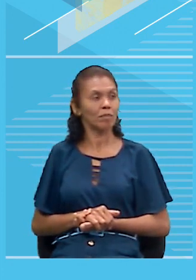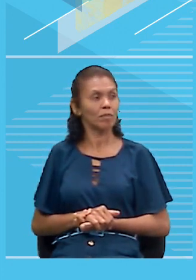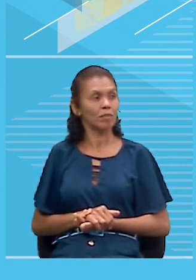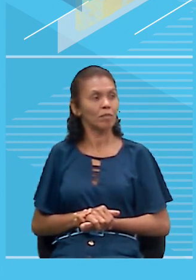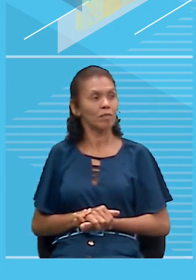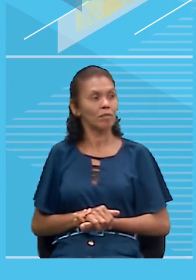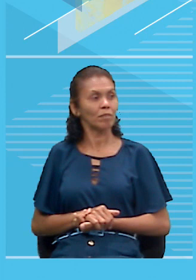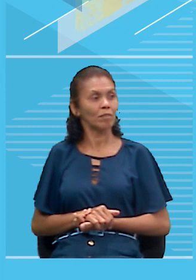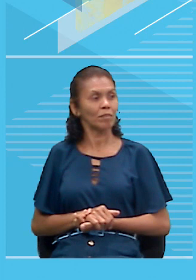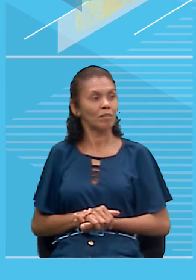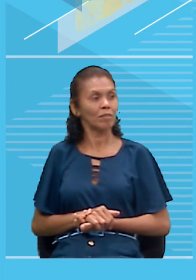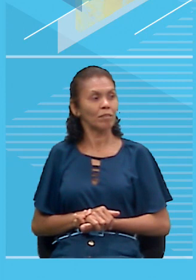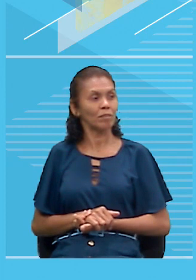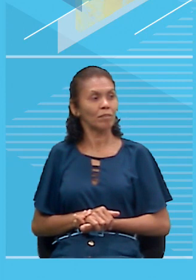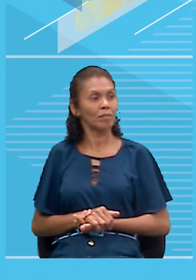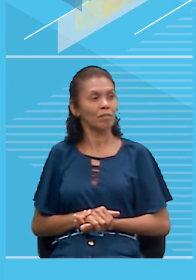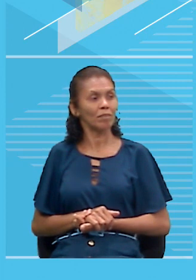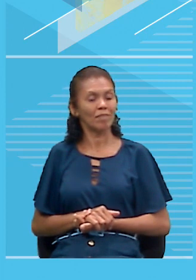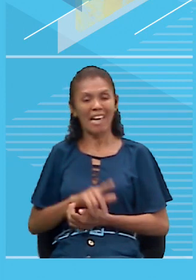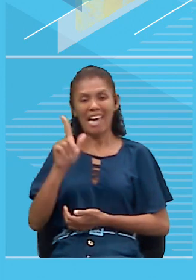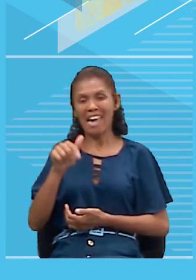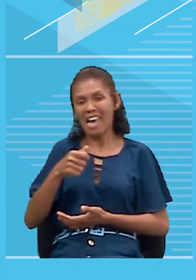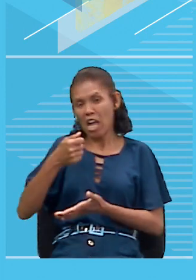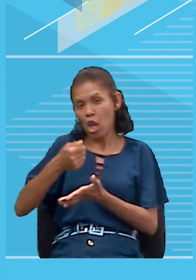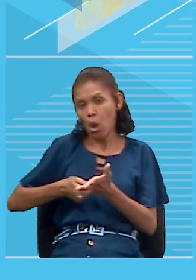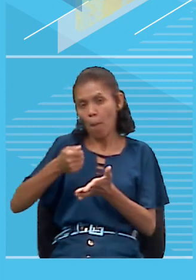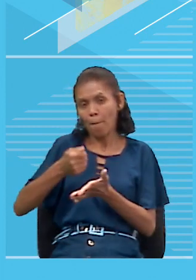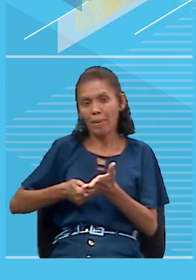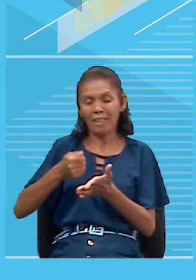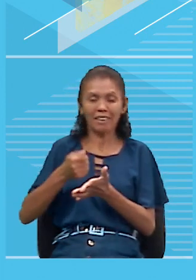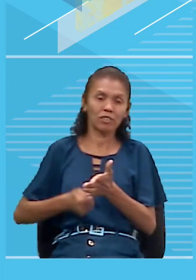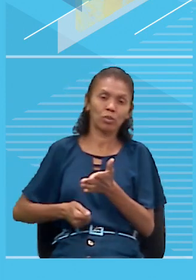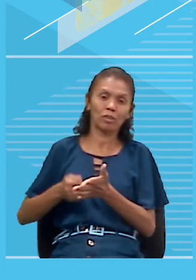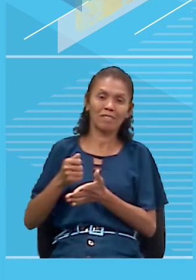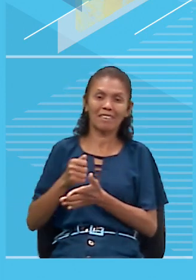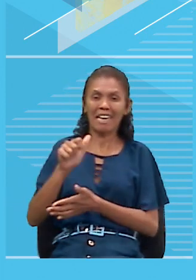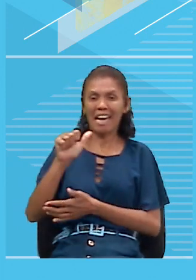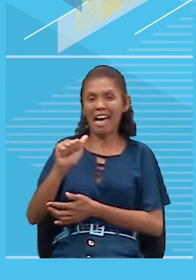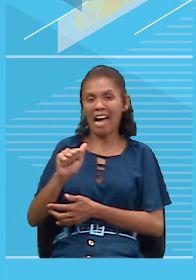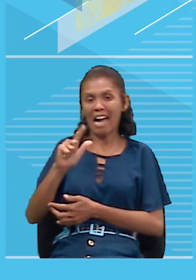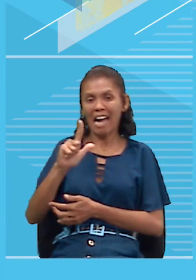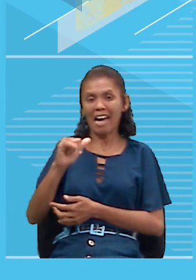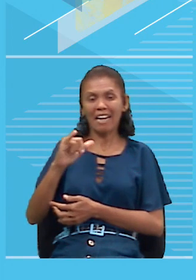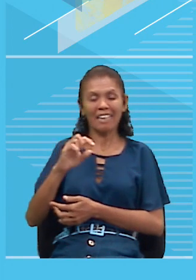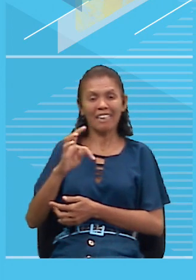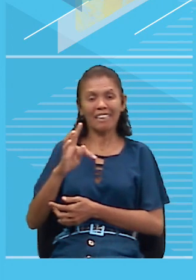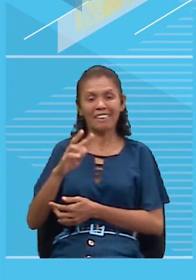são listadas no exército Obrigatoriamente são listadas no exército aos 16 anos